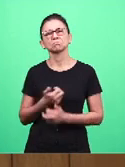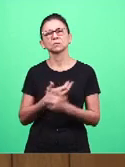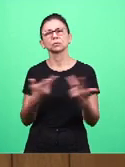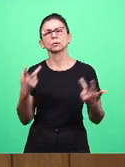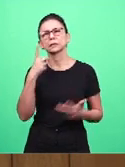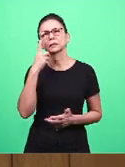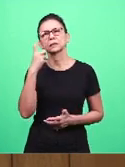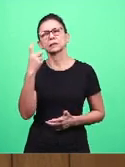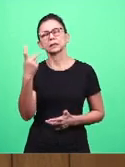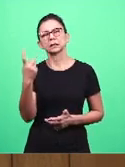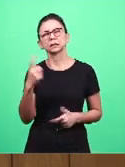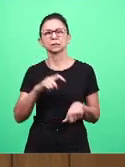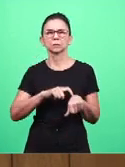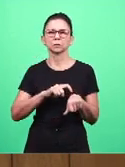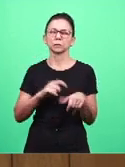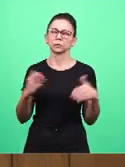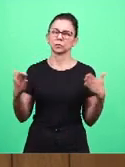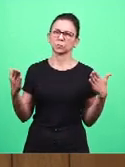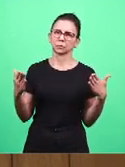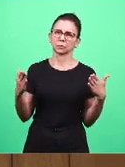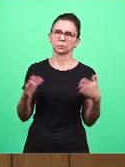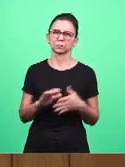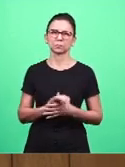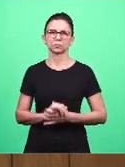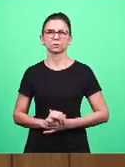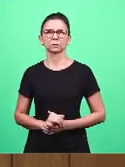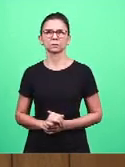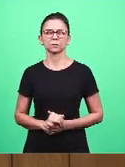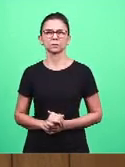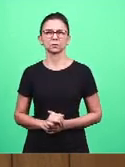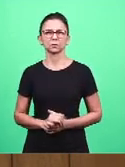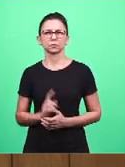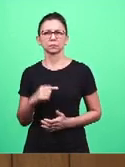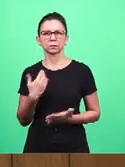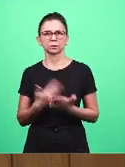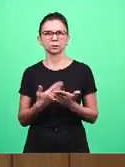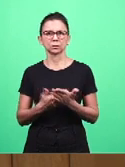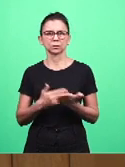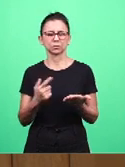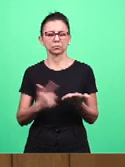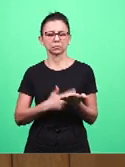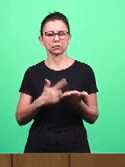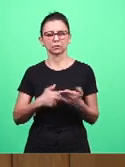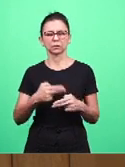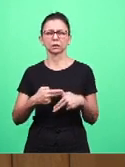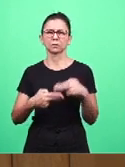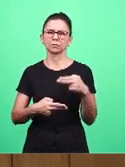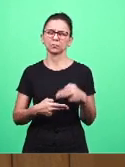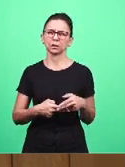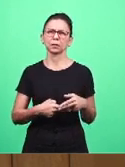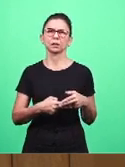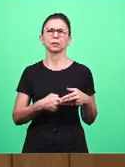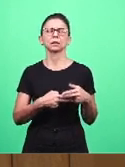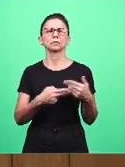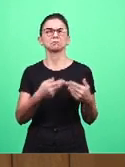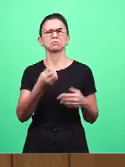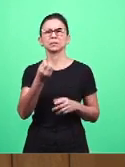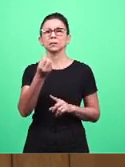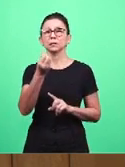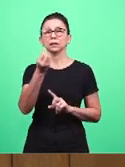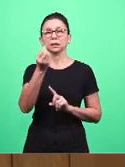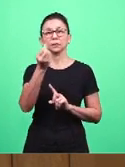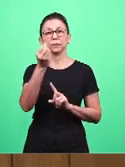hoje essa transmissão da Escola Bíblica Dominical, excepcionalmente, para aquelas